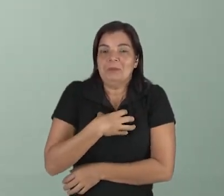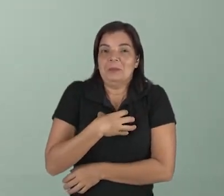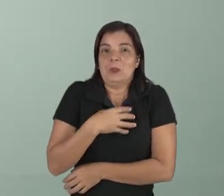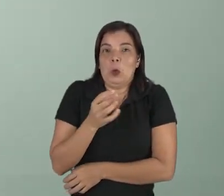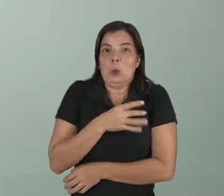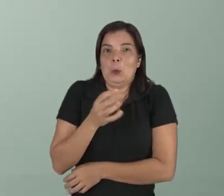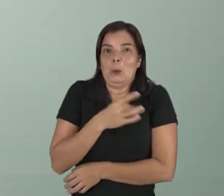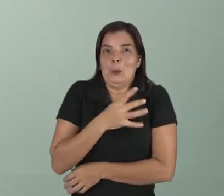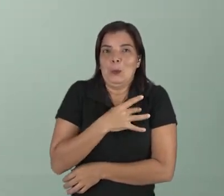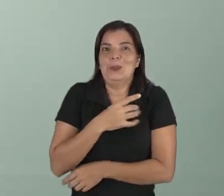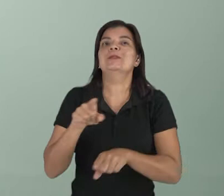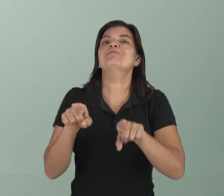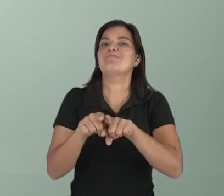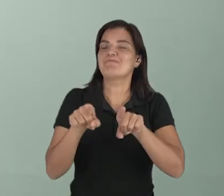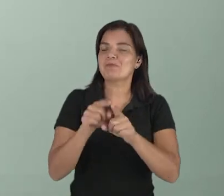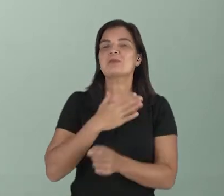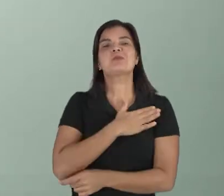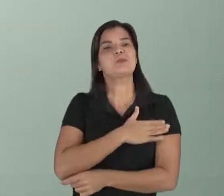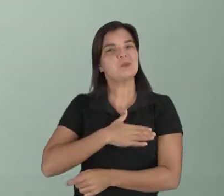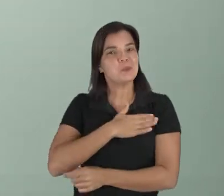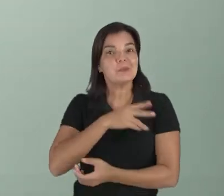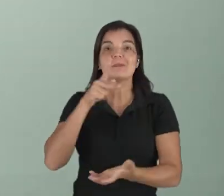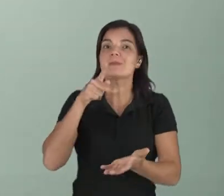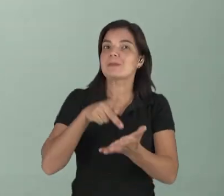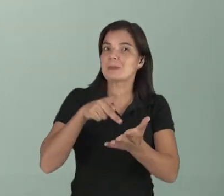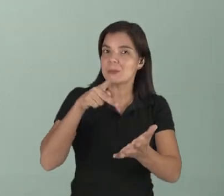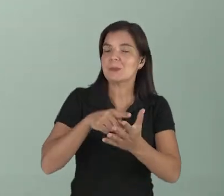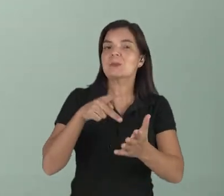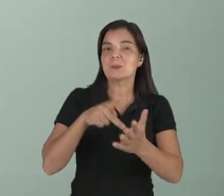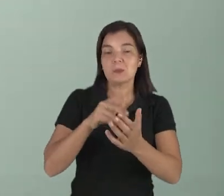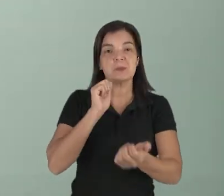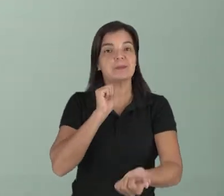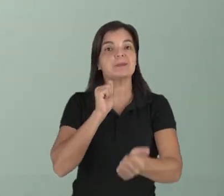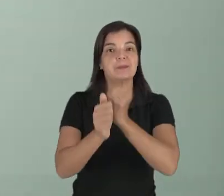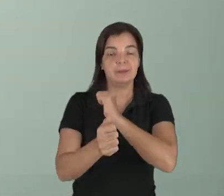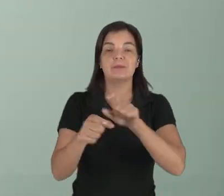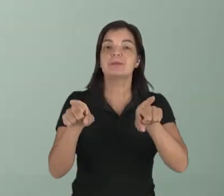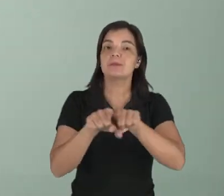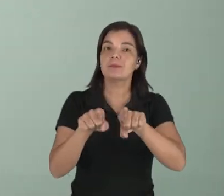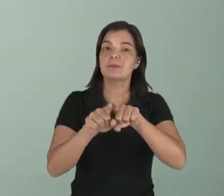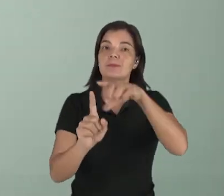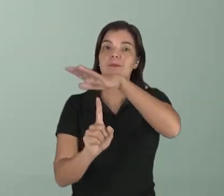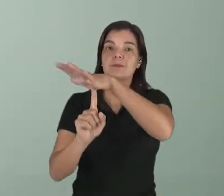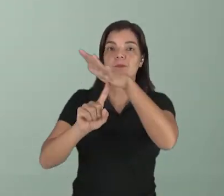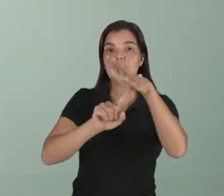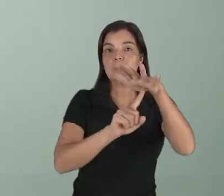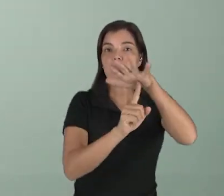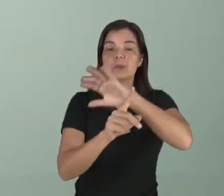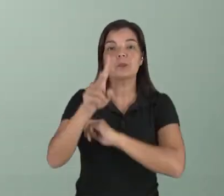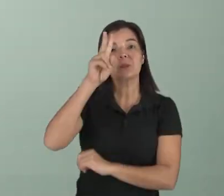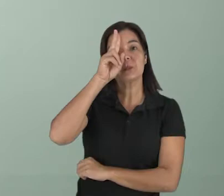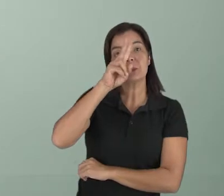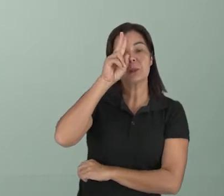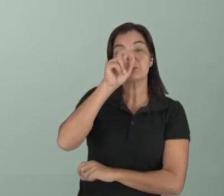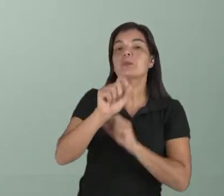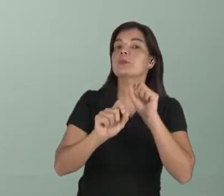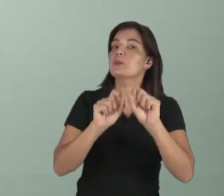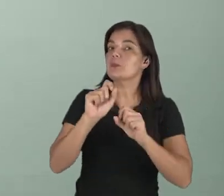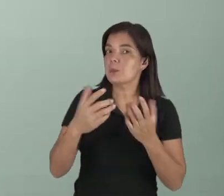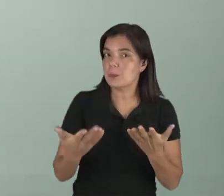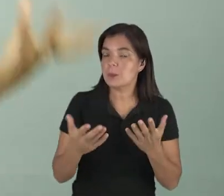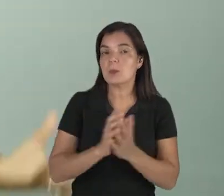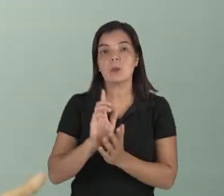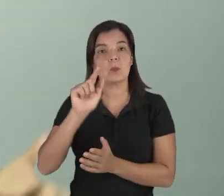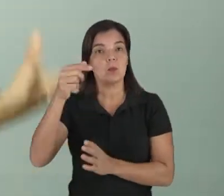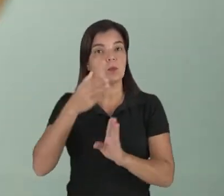na barriga, que gostam mesmo desse esporte, né, o paraquedismo. Lembrando que o paraquedismo, quanto